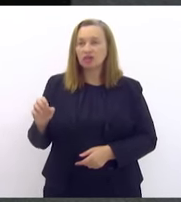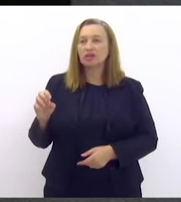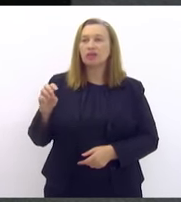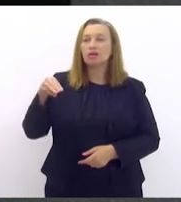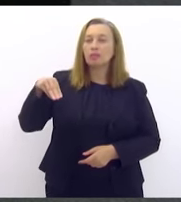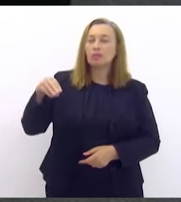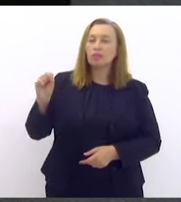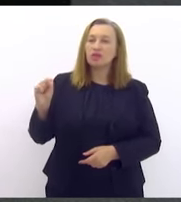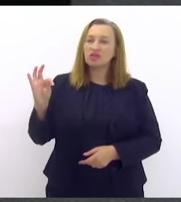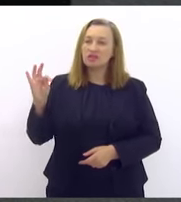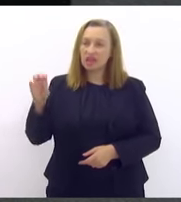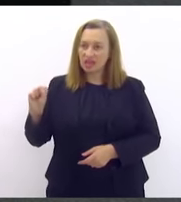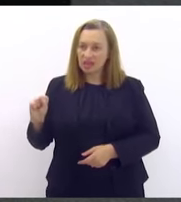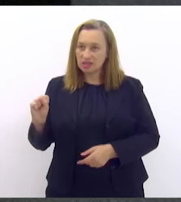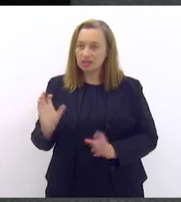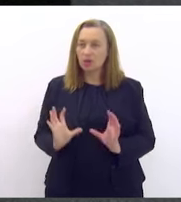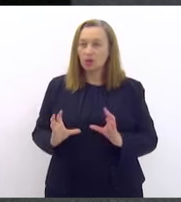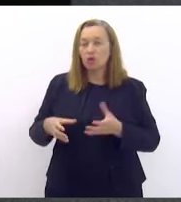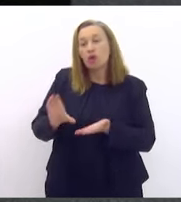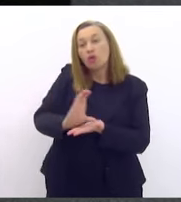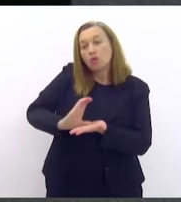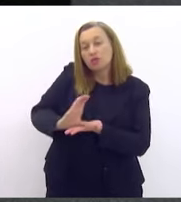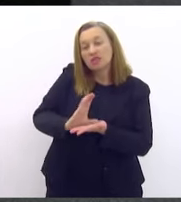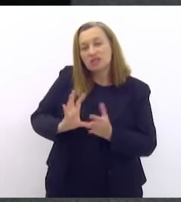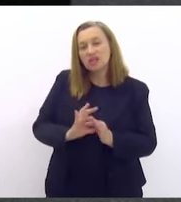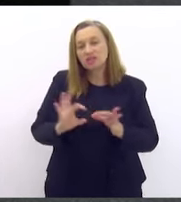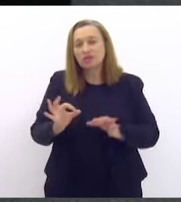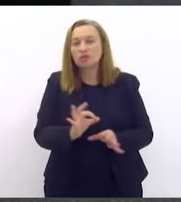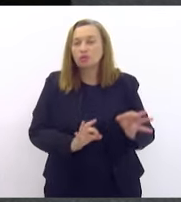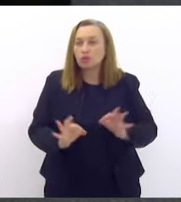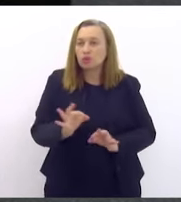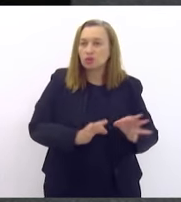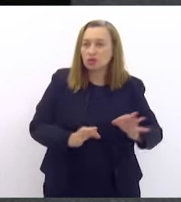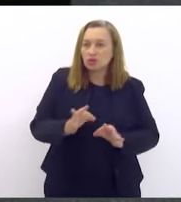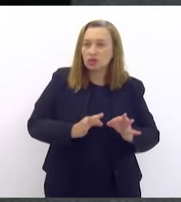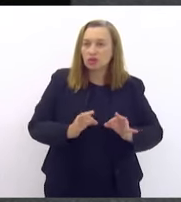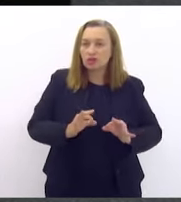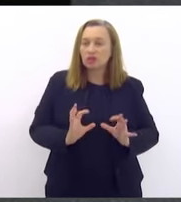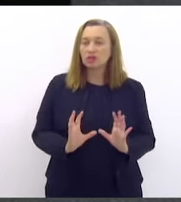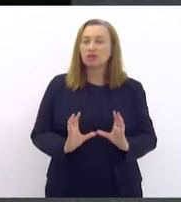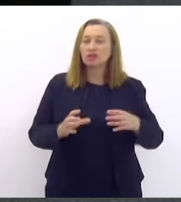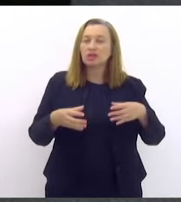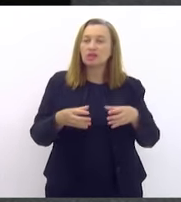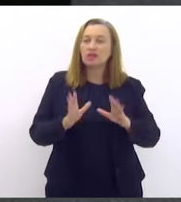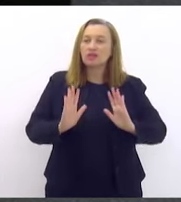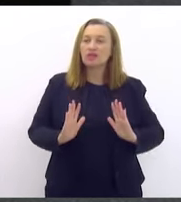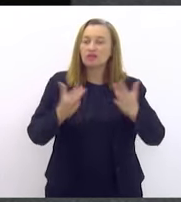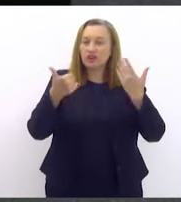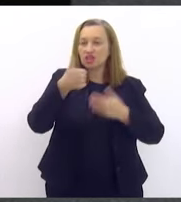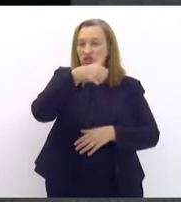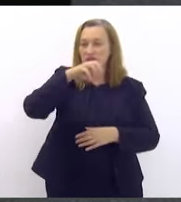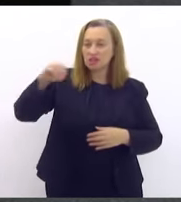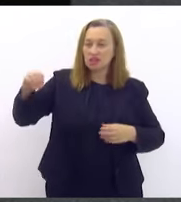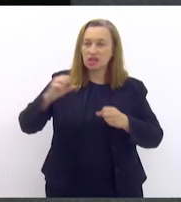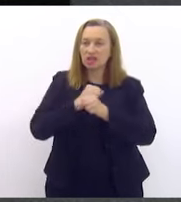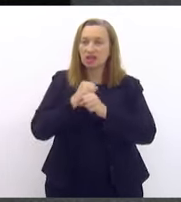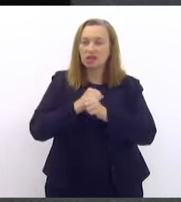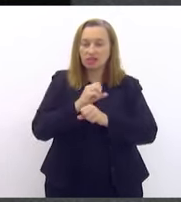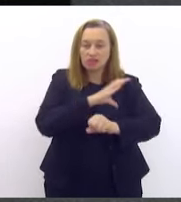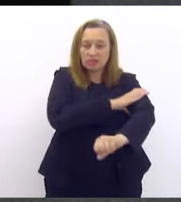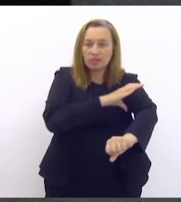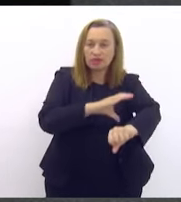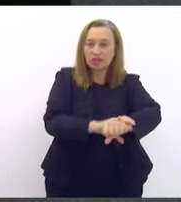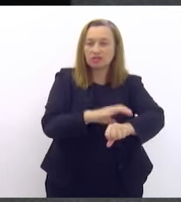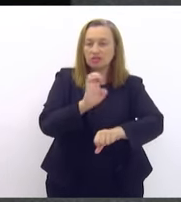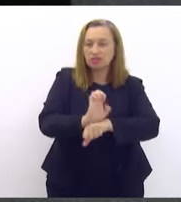Confraderj. É o Conselho Deliberativo que está organizando o centenário das Assembleias de Deus aqui no